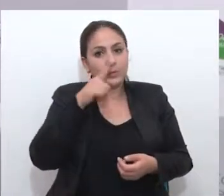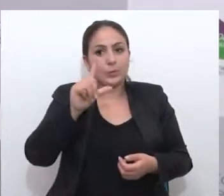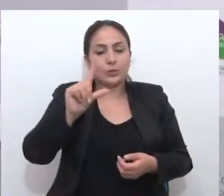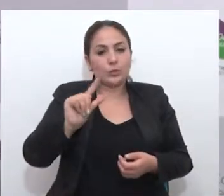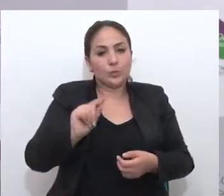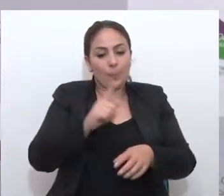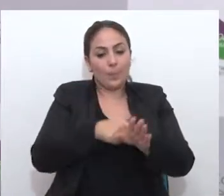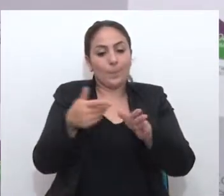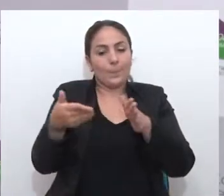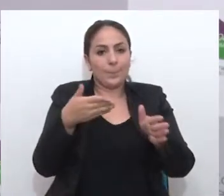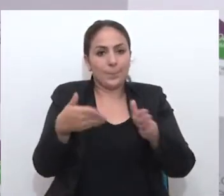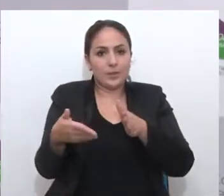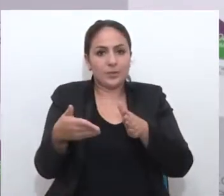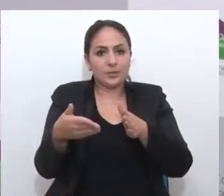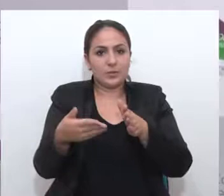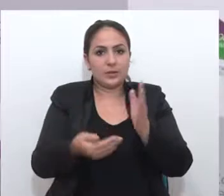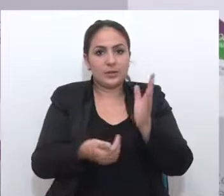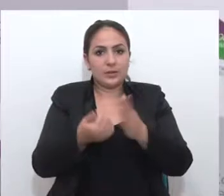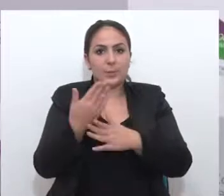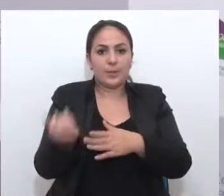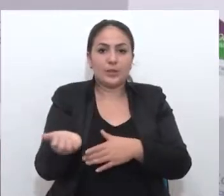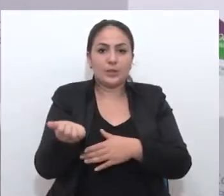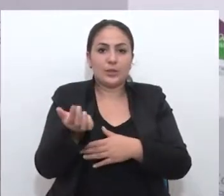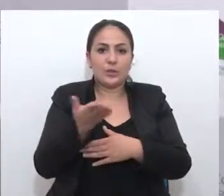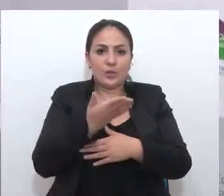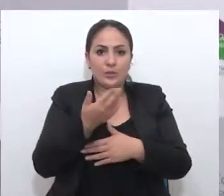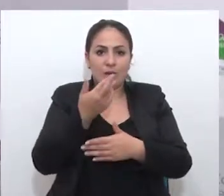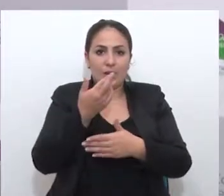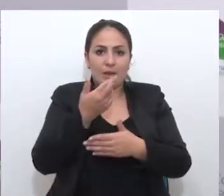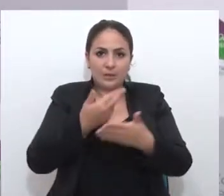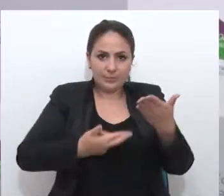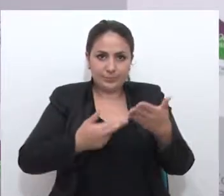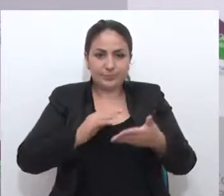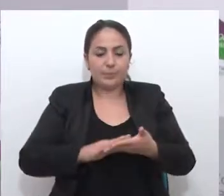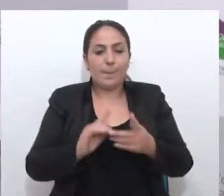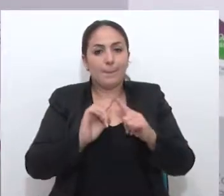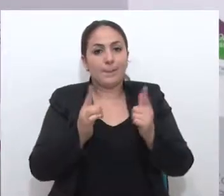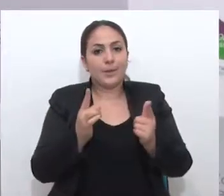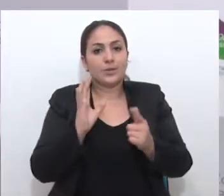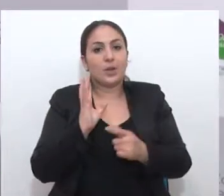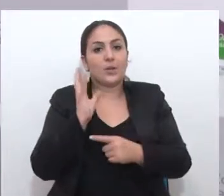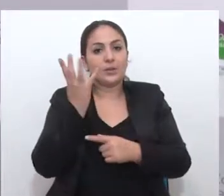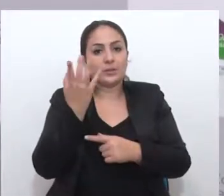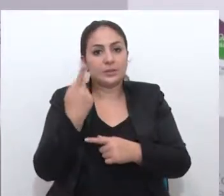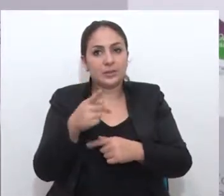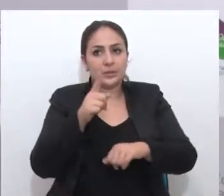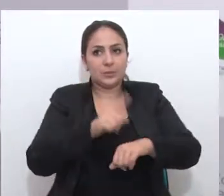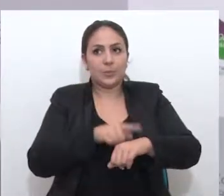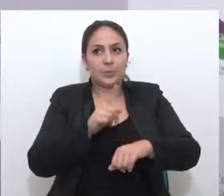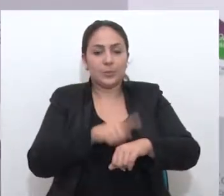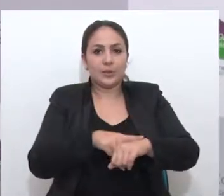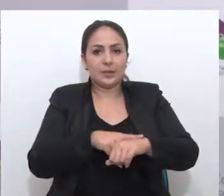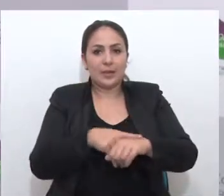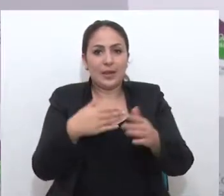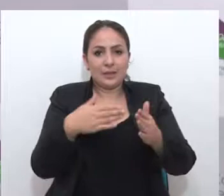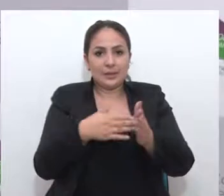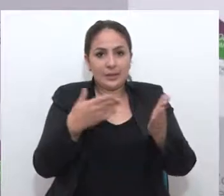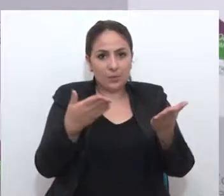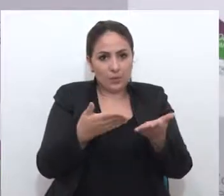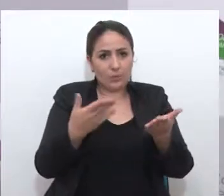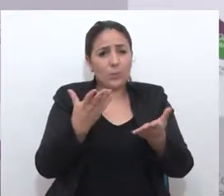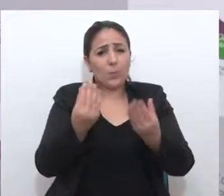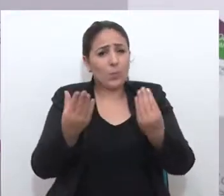nós reduzimos os prazos, construímos uma nova redação. Acontece que, daquele momento